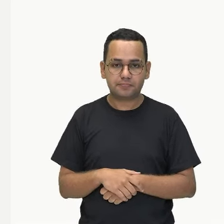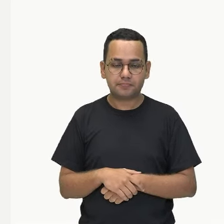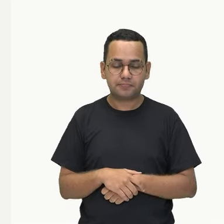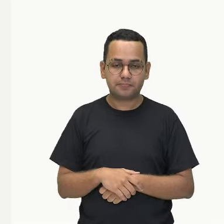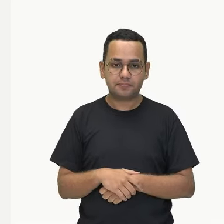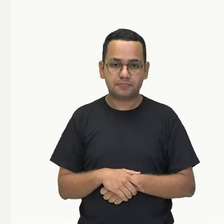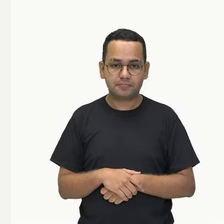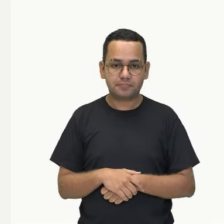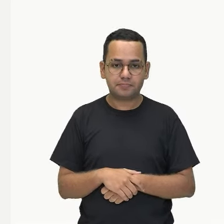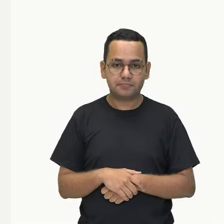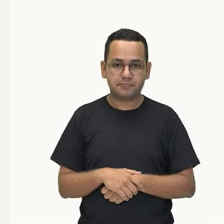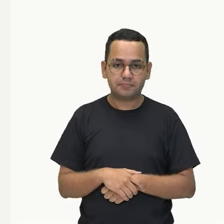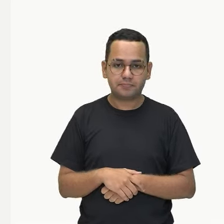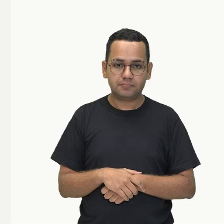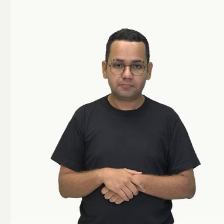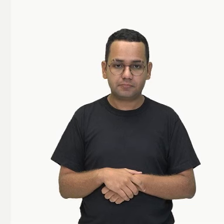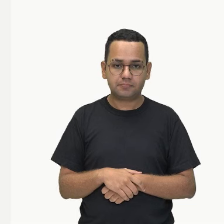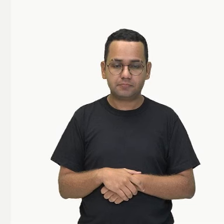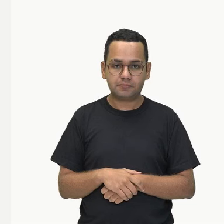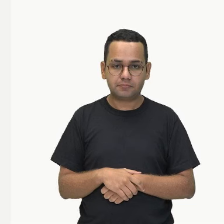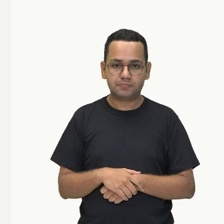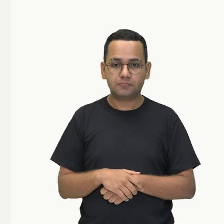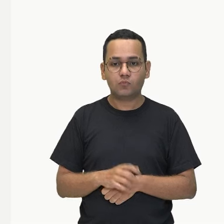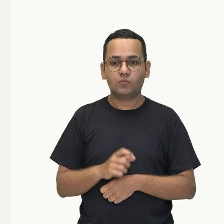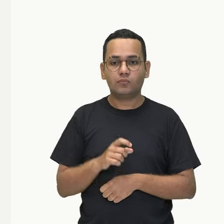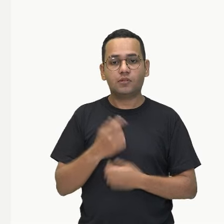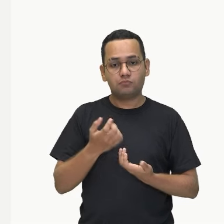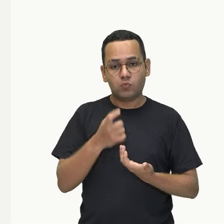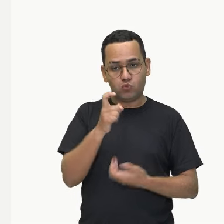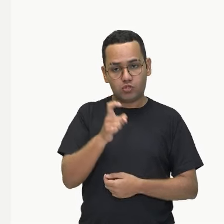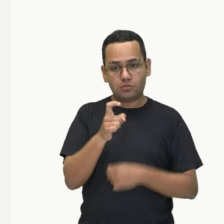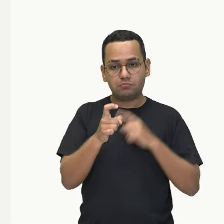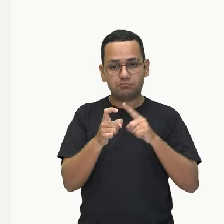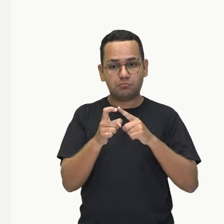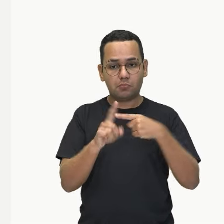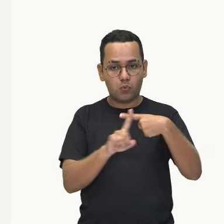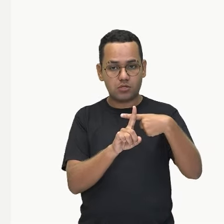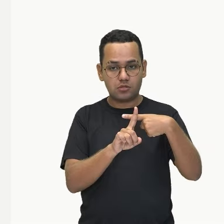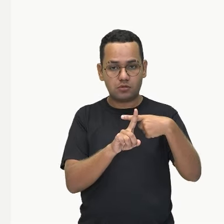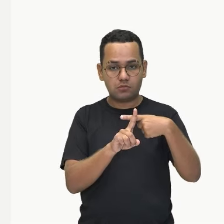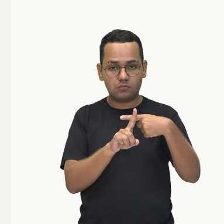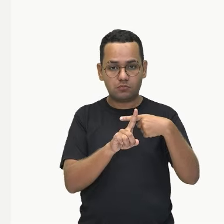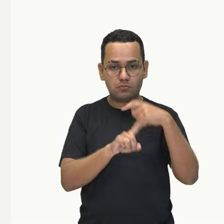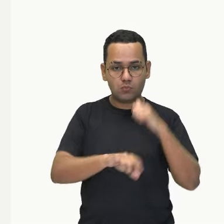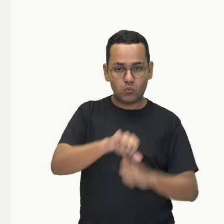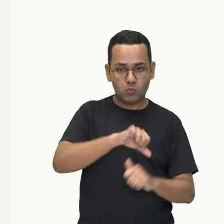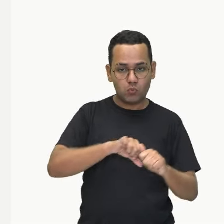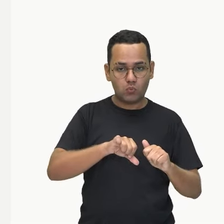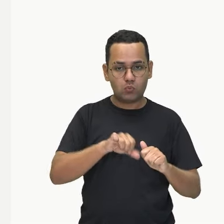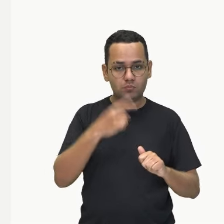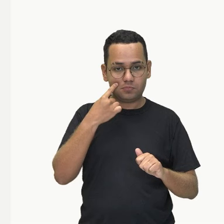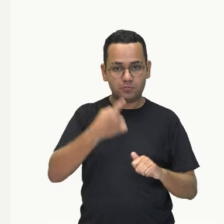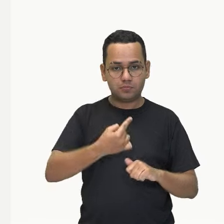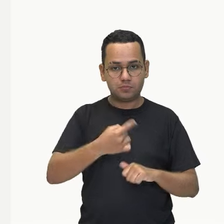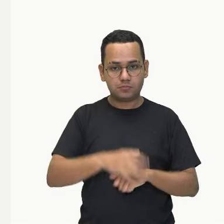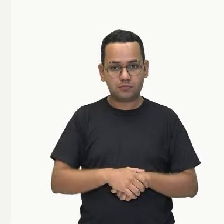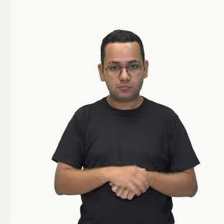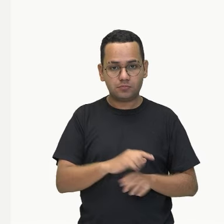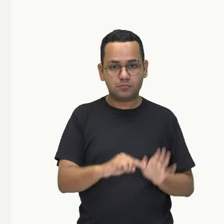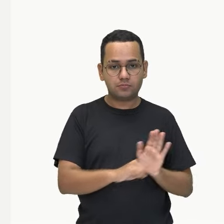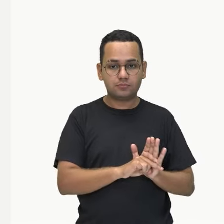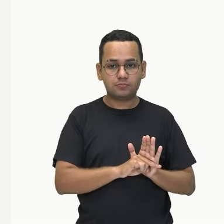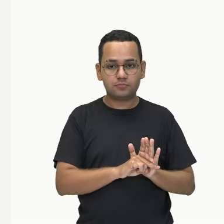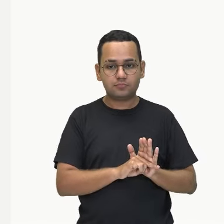frente. Então, o meu x, que é positivo, que não aparece o sinal, vai